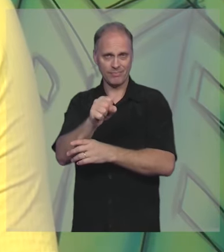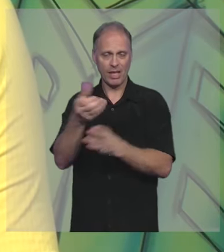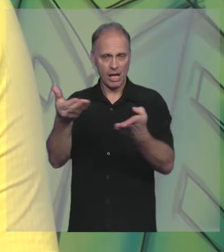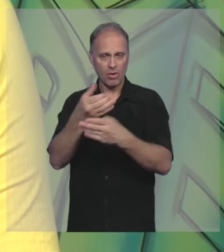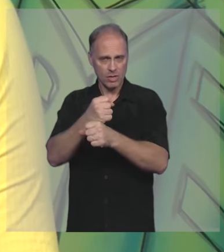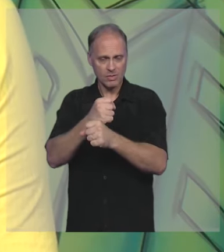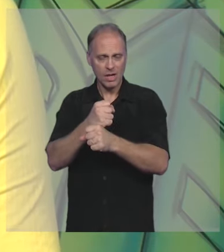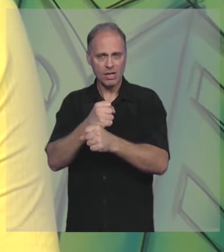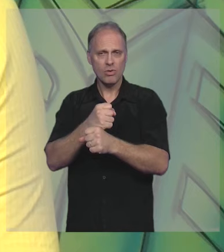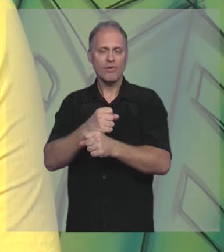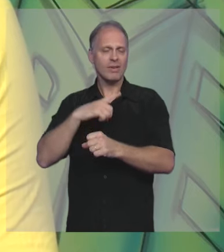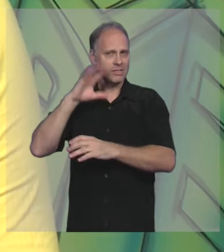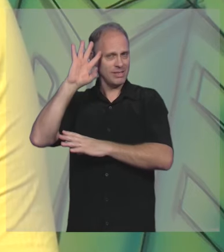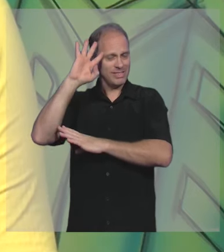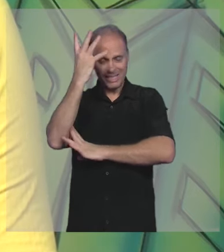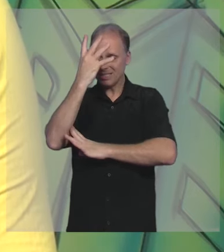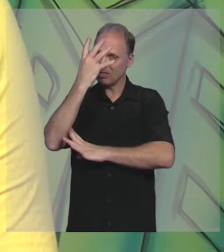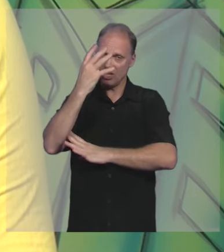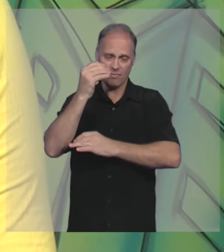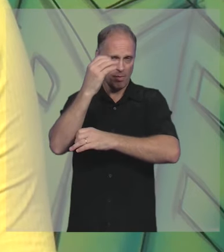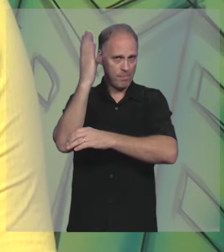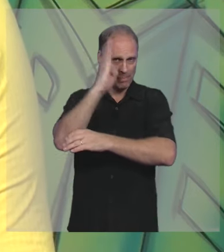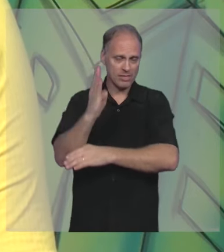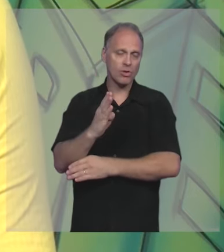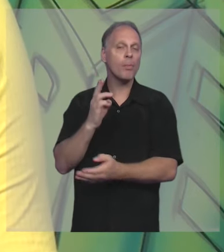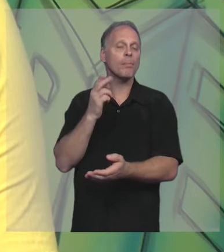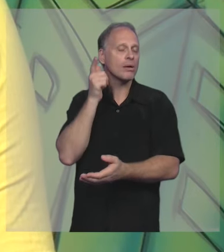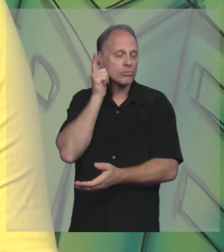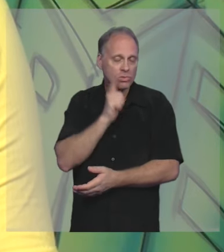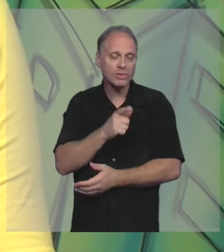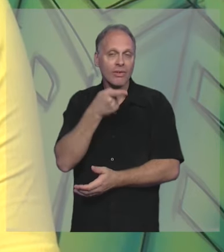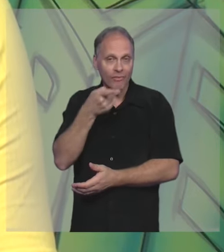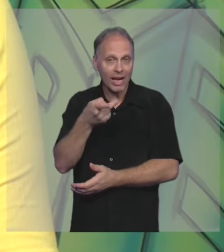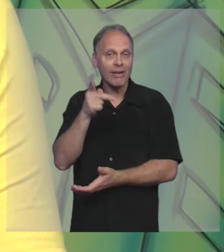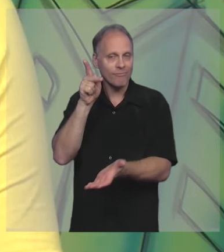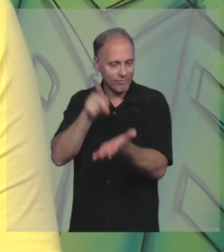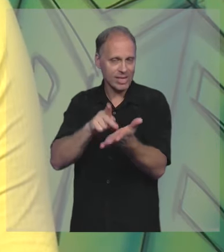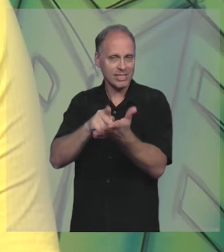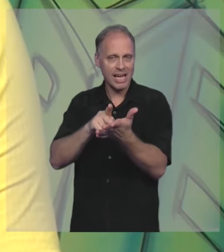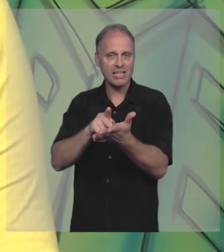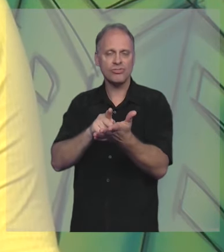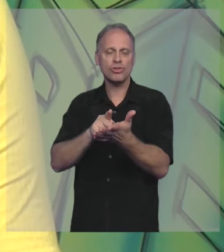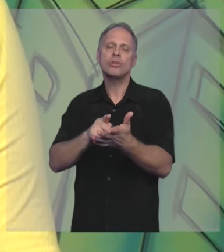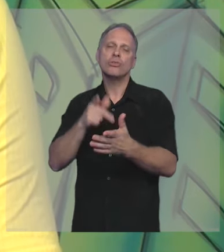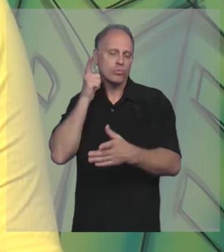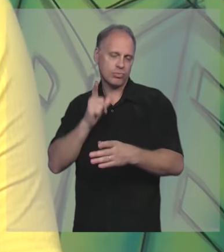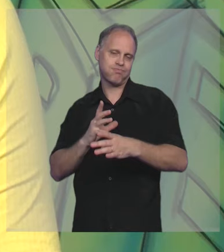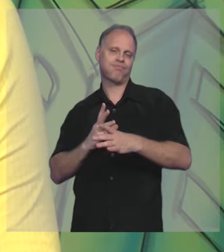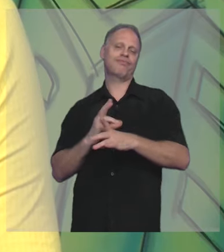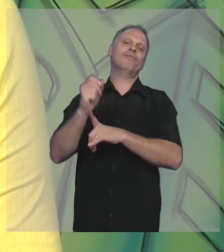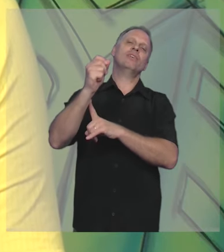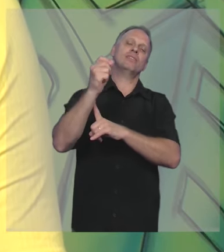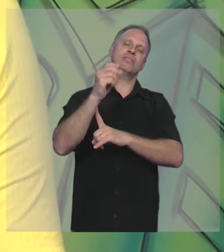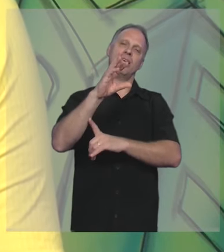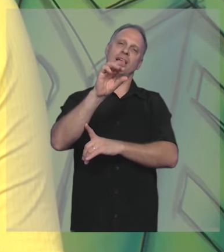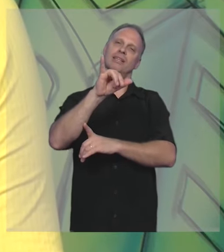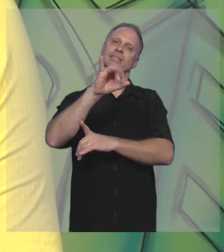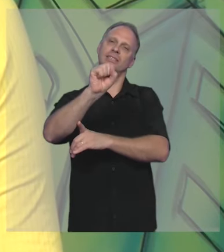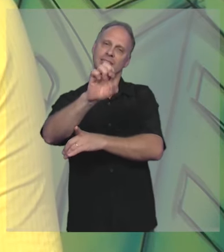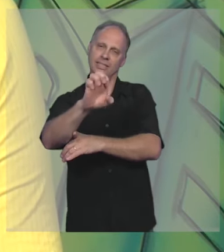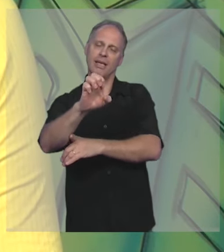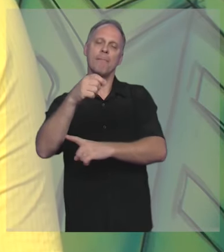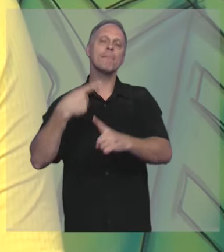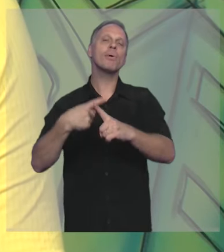esse ano vai ser um ano decisivo para o Brasil para conseguir dizer que realmente saiu da crise. Por que um ano decisivo? Porque